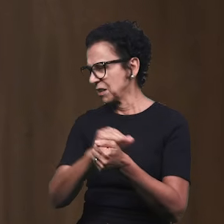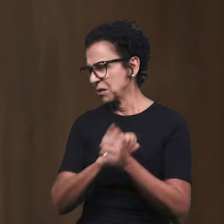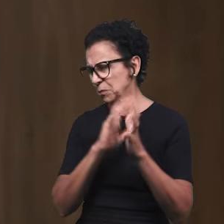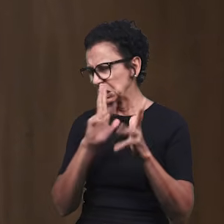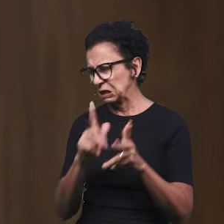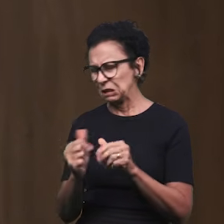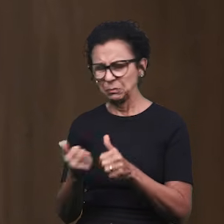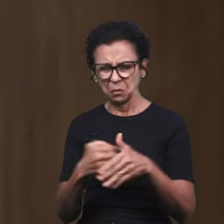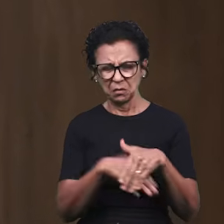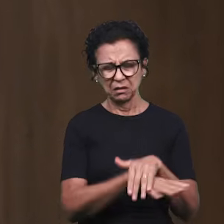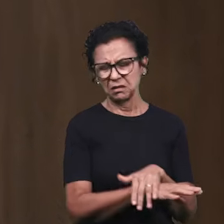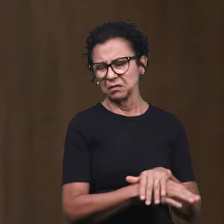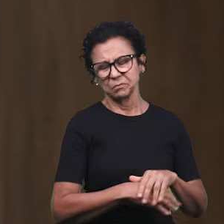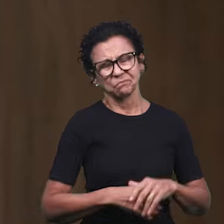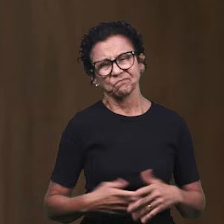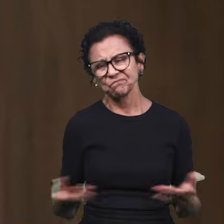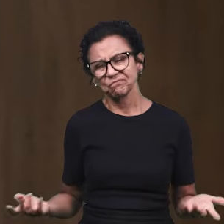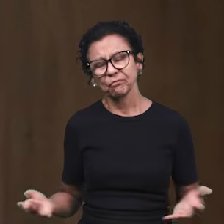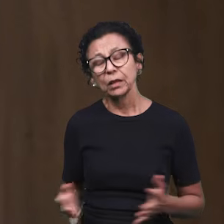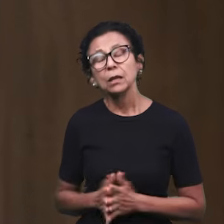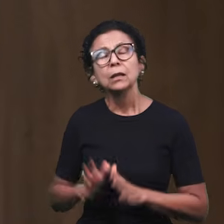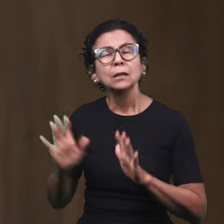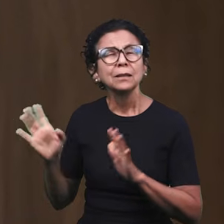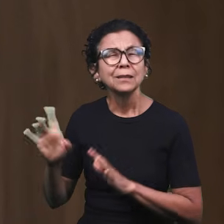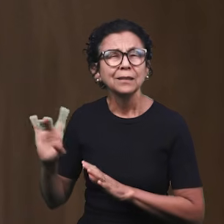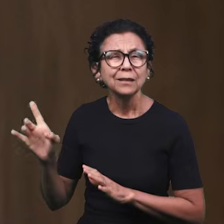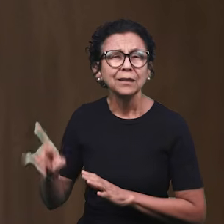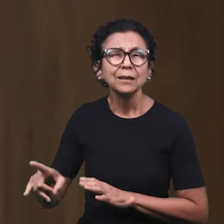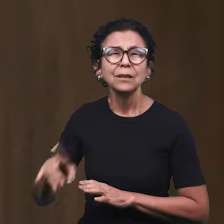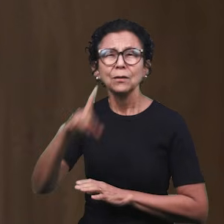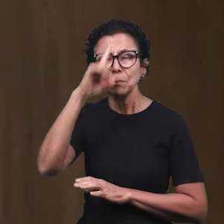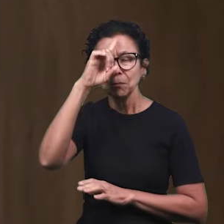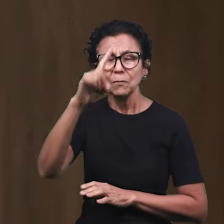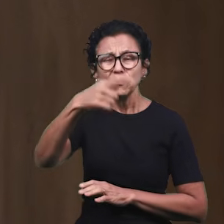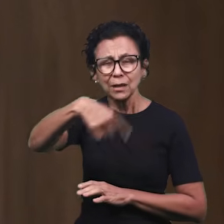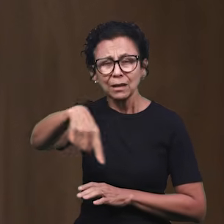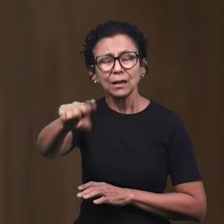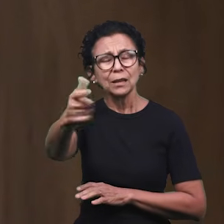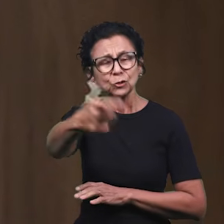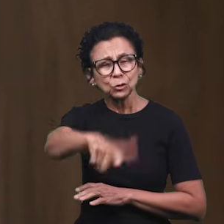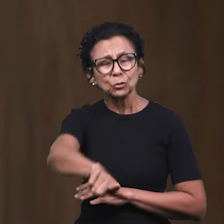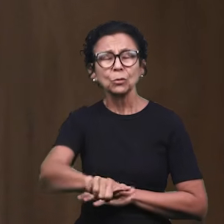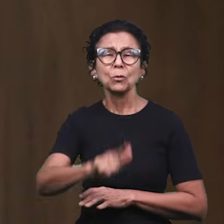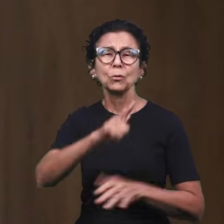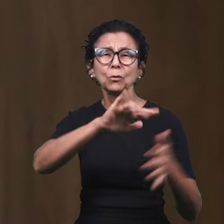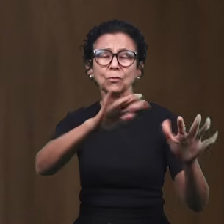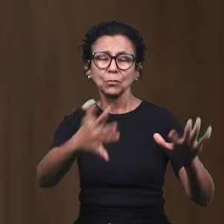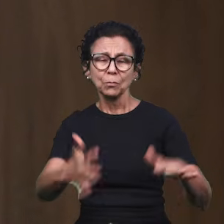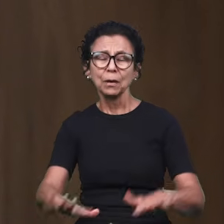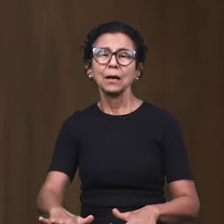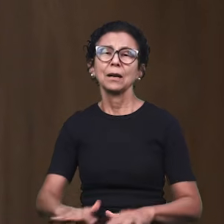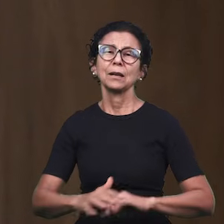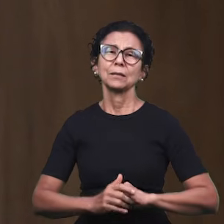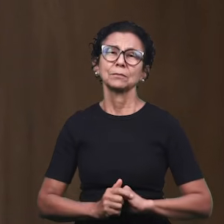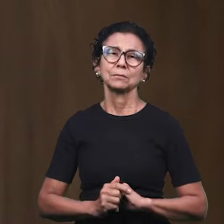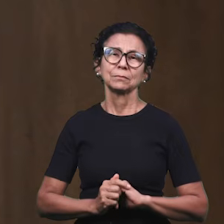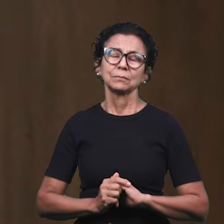o mesmo mar, o mesmo barco, as mesmas pessoas, o mesmo ambiente. Qual foi a grande